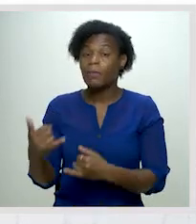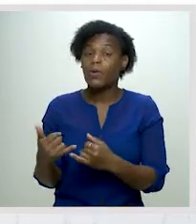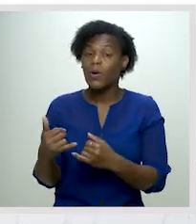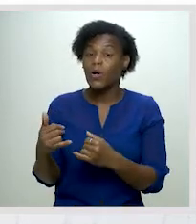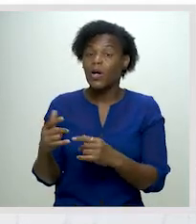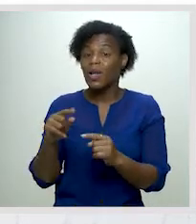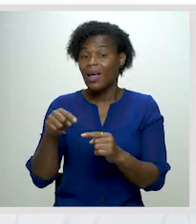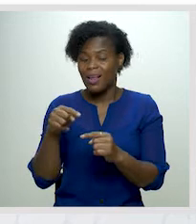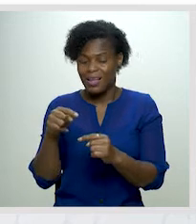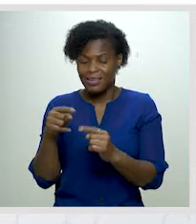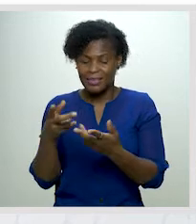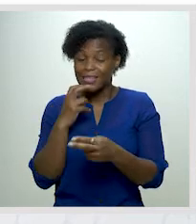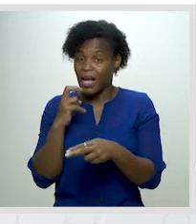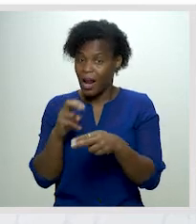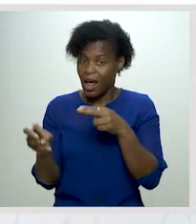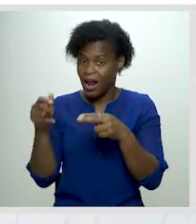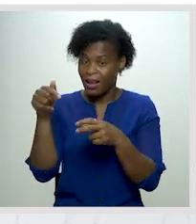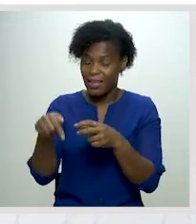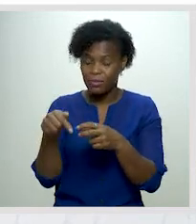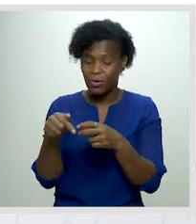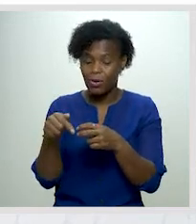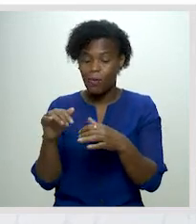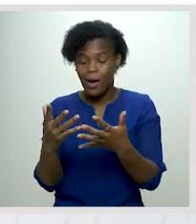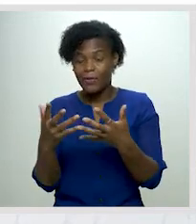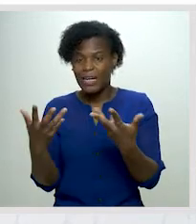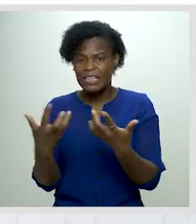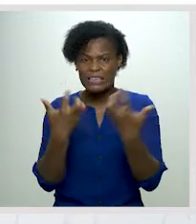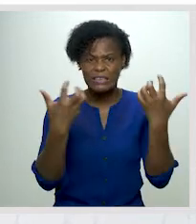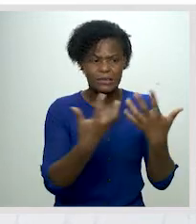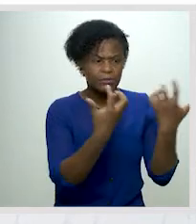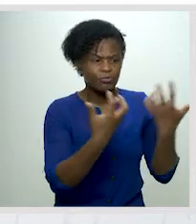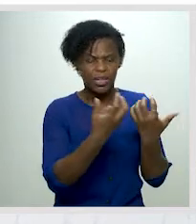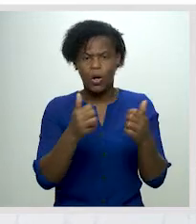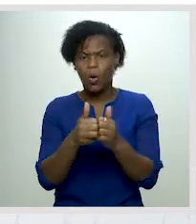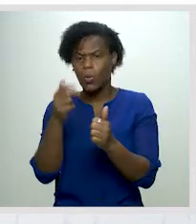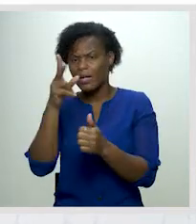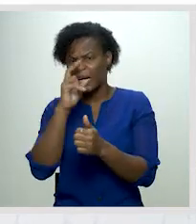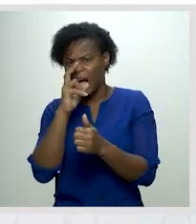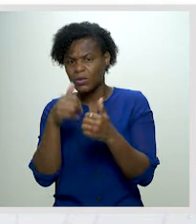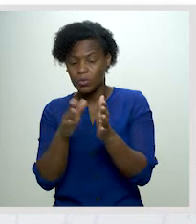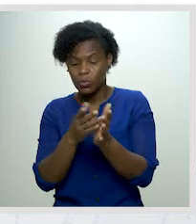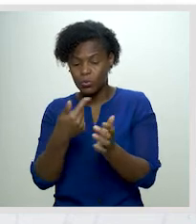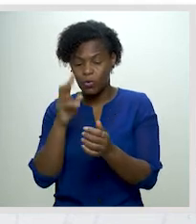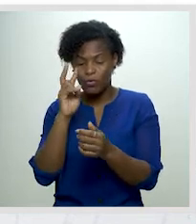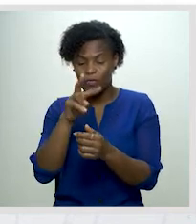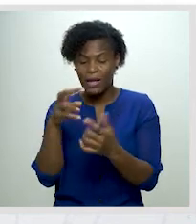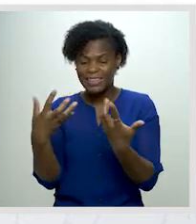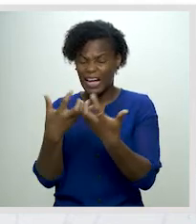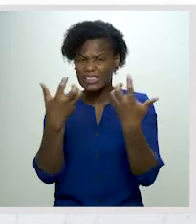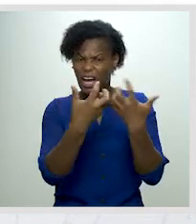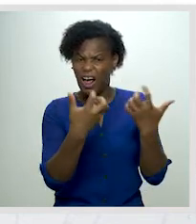A simulação das descargas elétricas em reação com os gases que todos nós estamos a ver